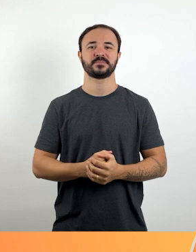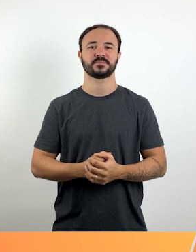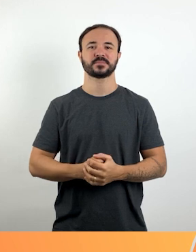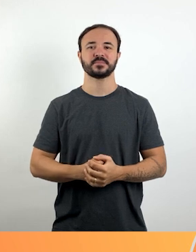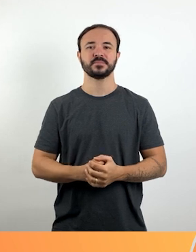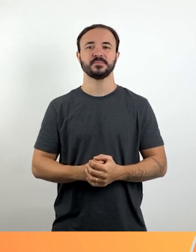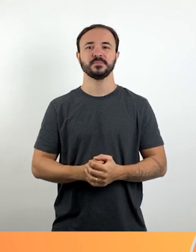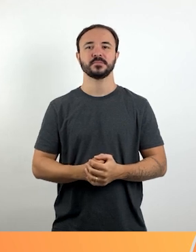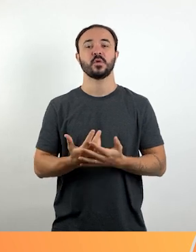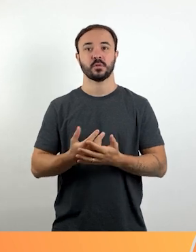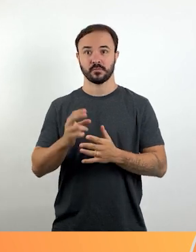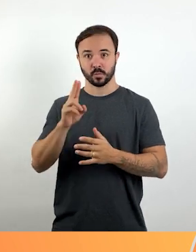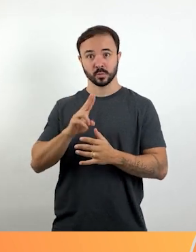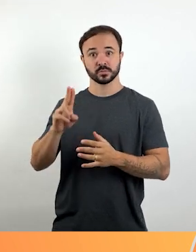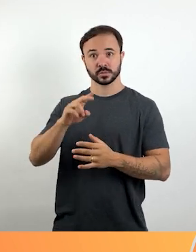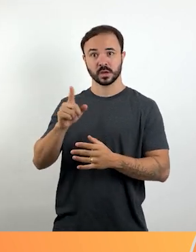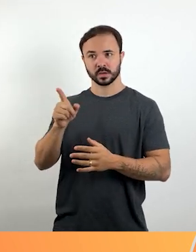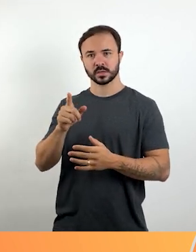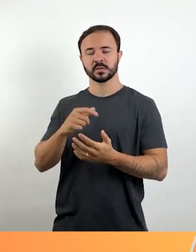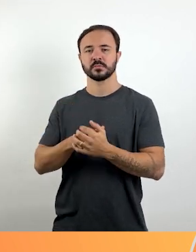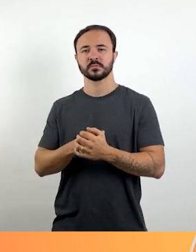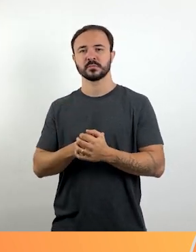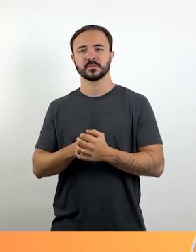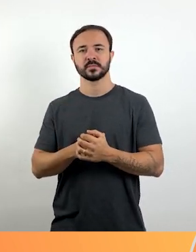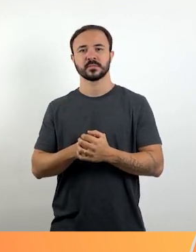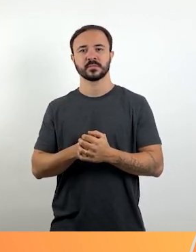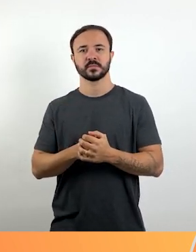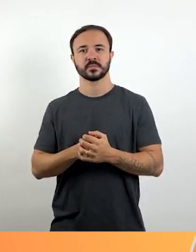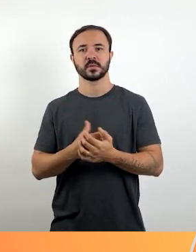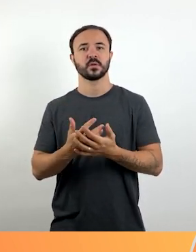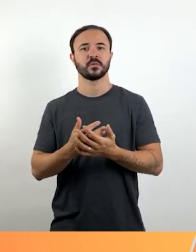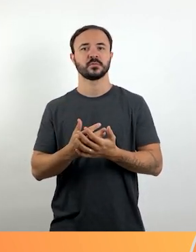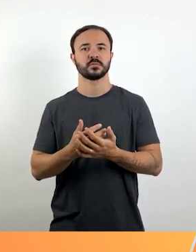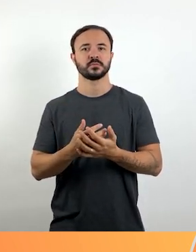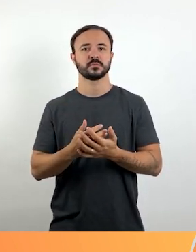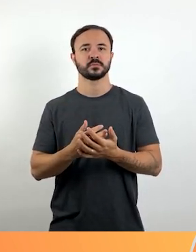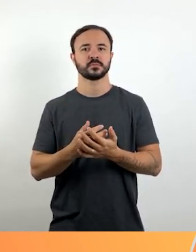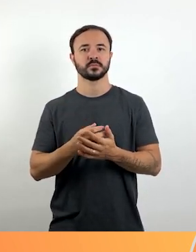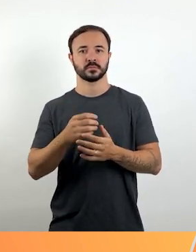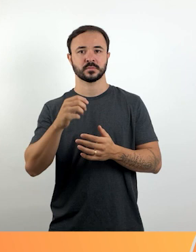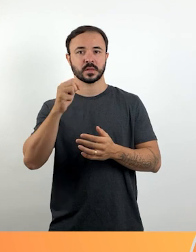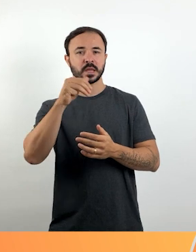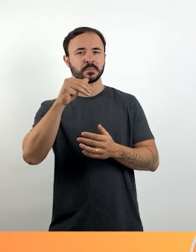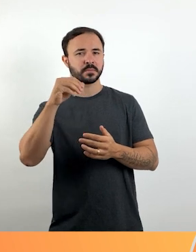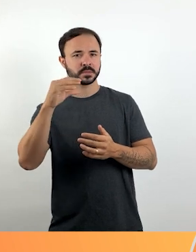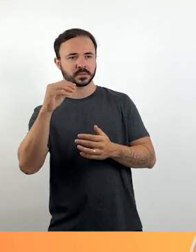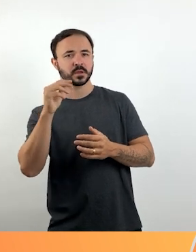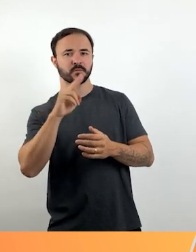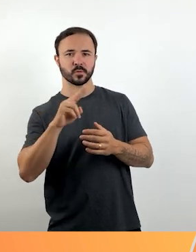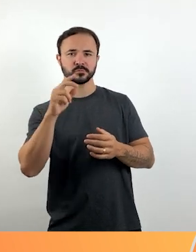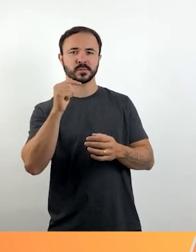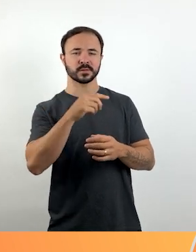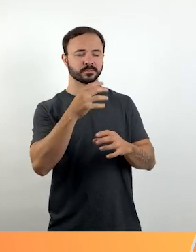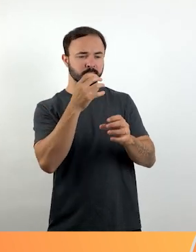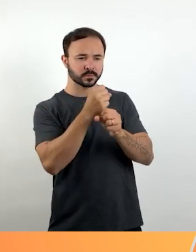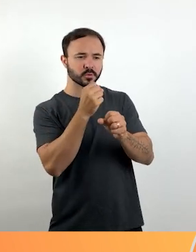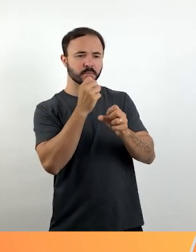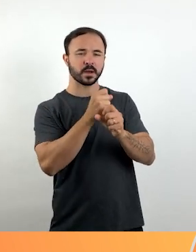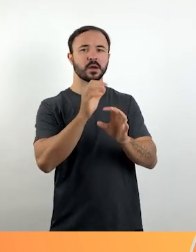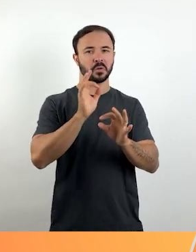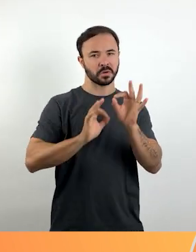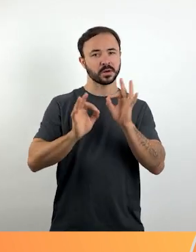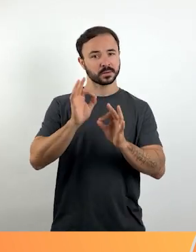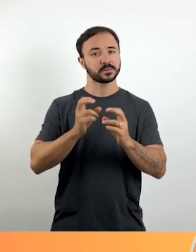utilizar o algoritmo do múltiplo comum, tá bom? Então, vou armar essa conta aqui.